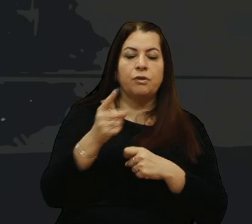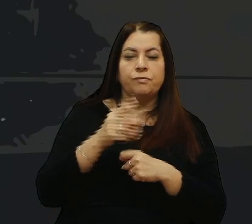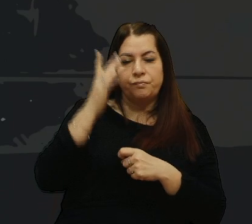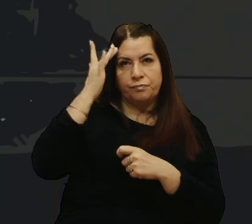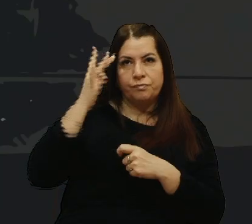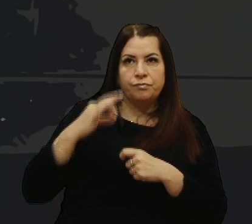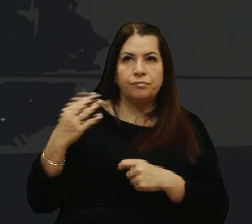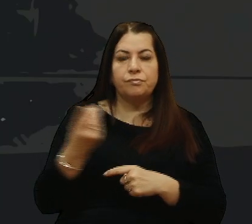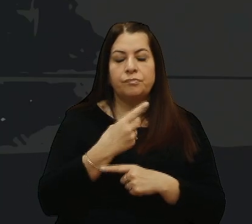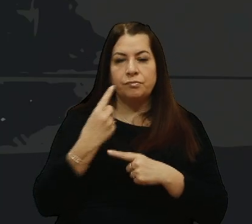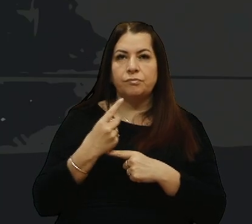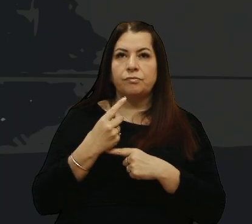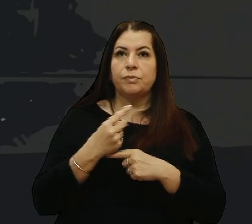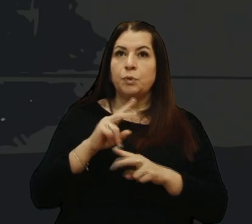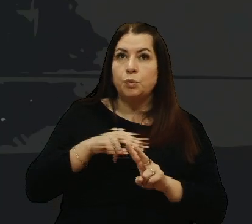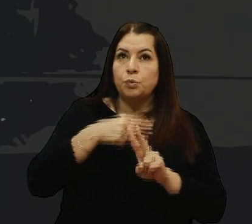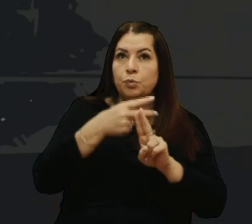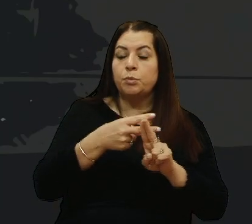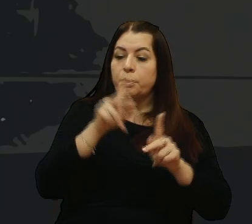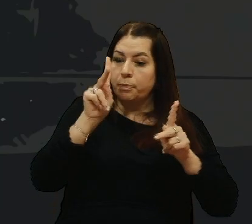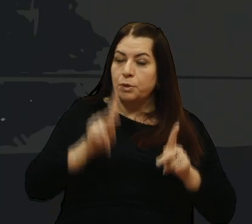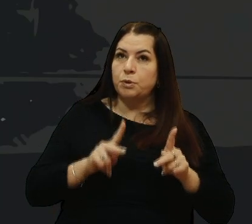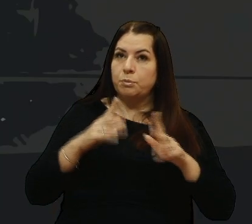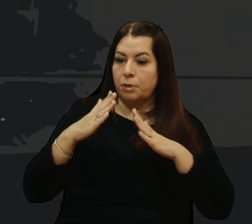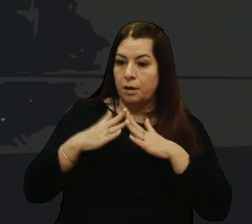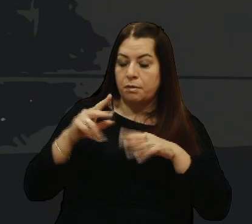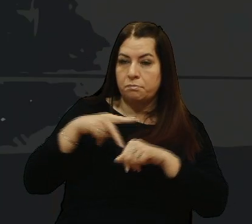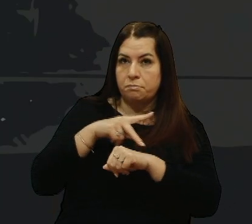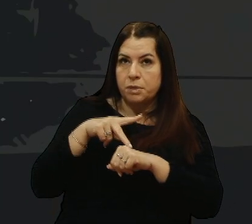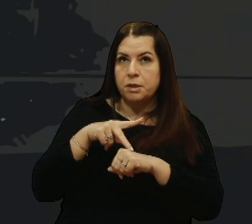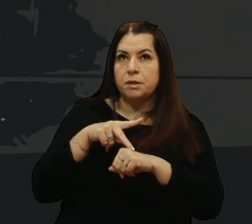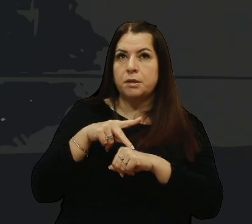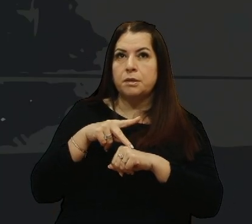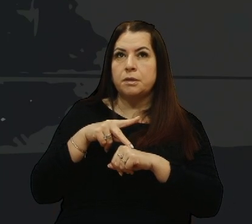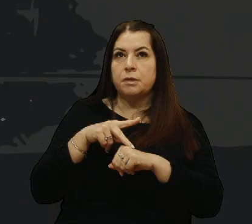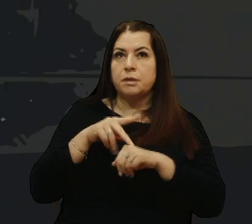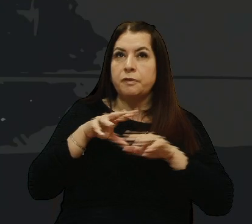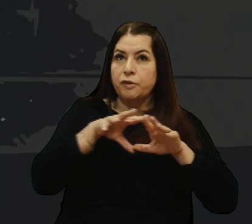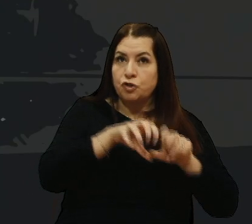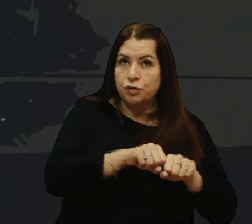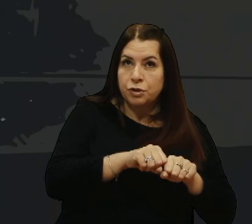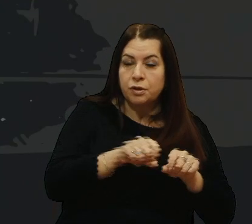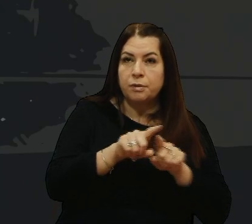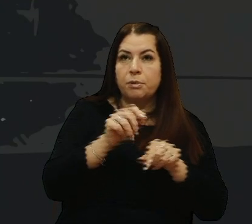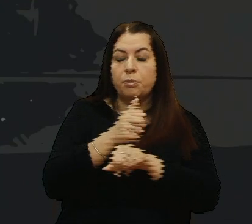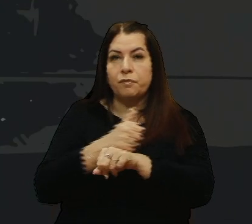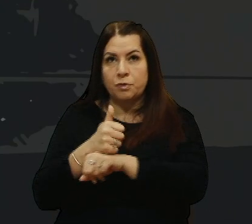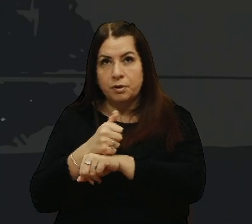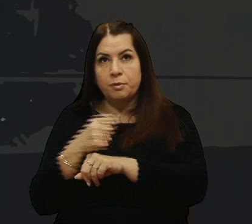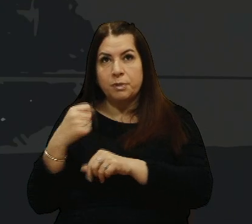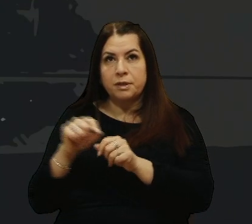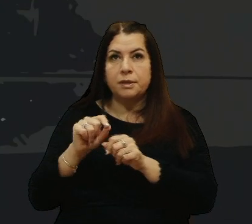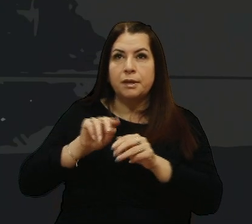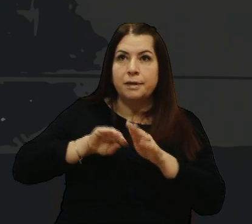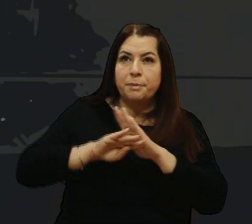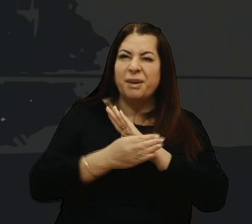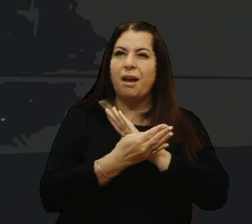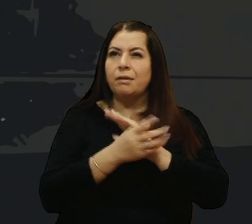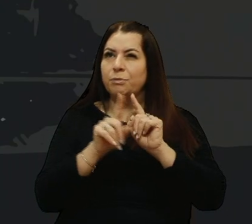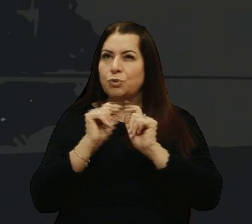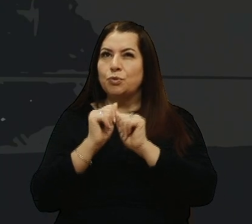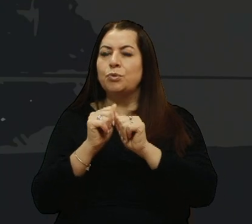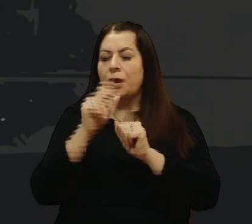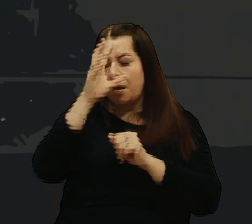é que a mudança é dupla, como uma pessoa que mora num país invadido e também como um profissional que precisa se adaptar, que